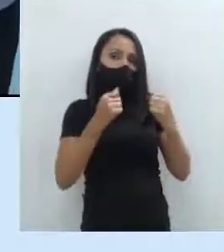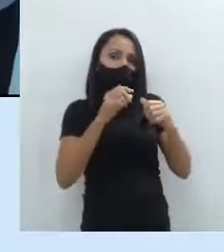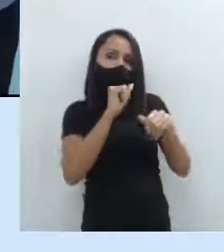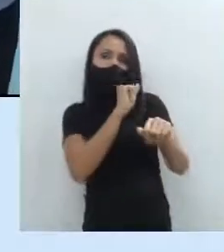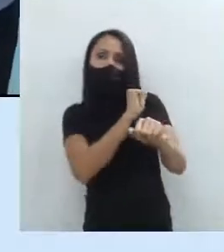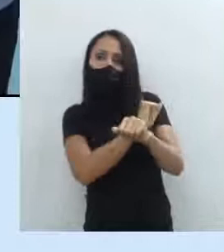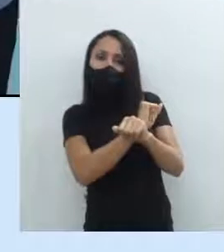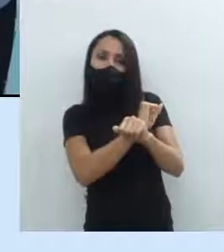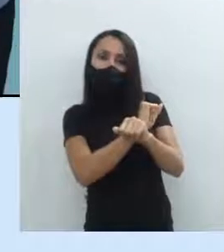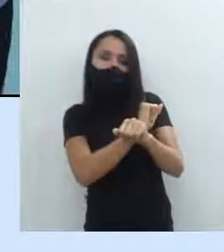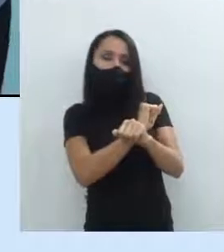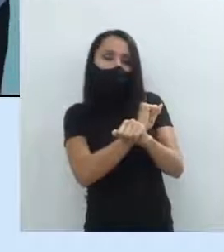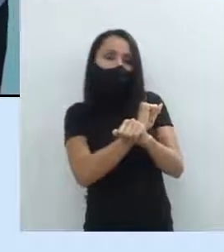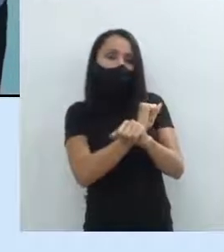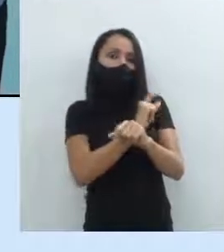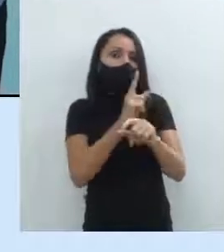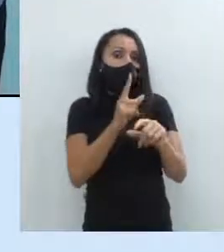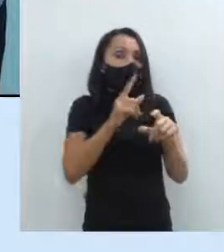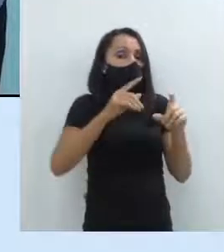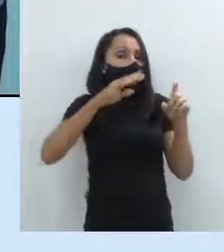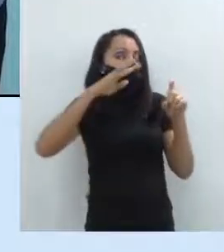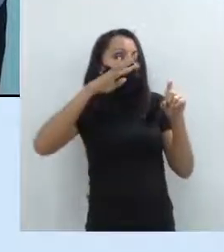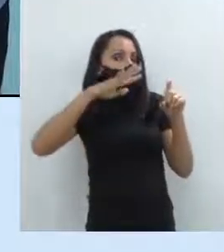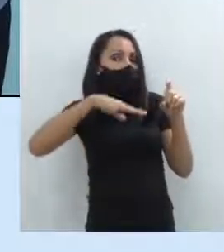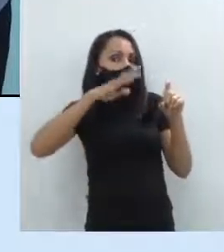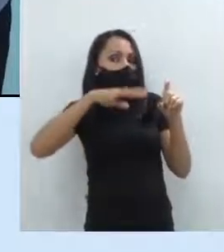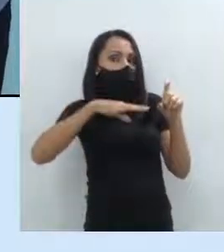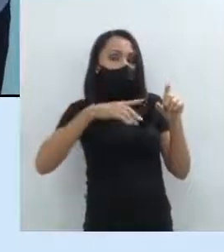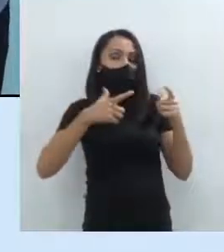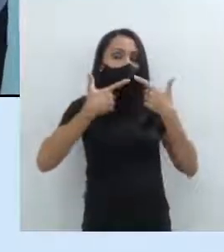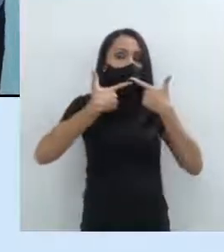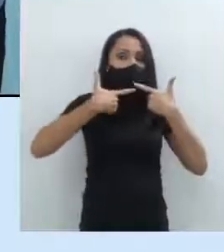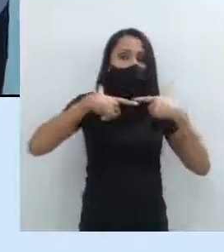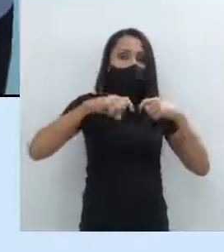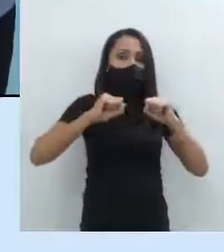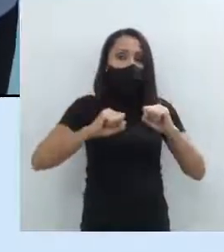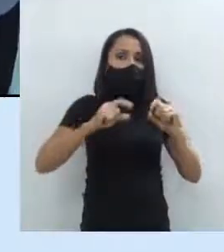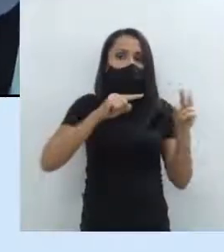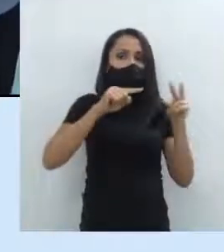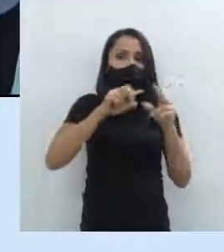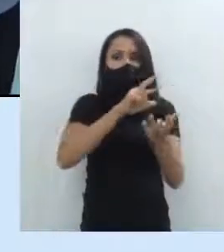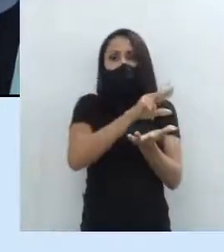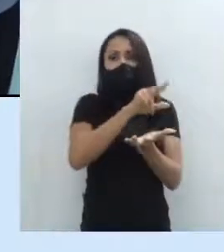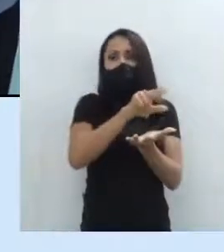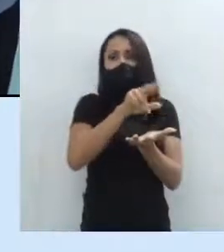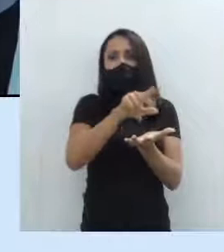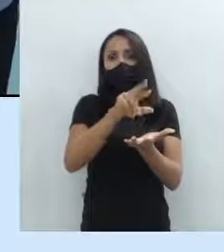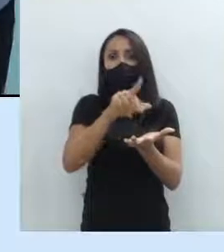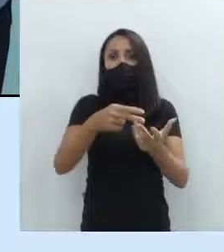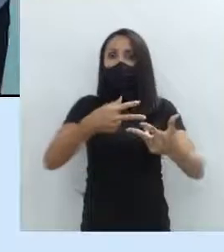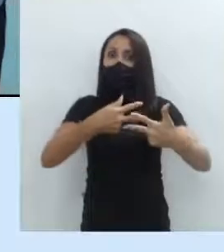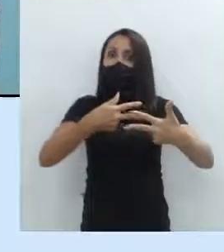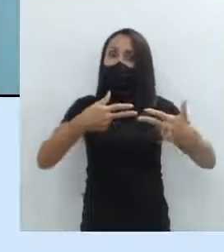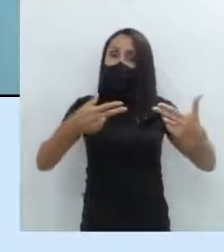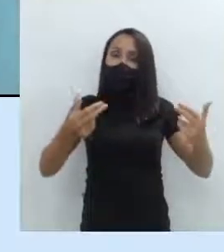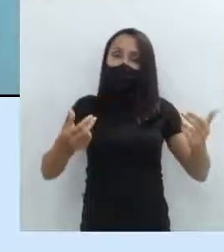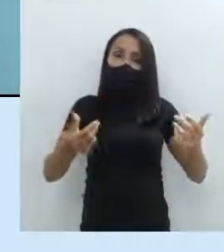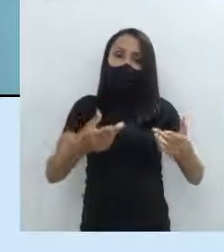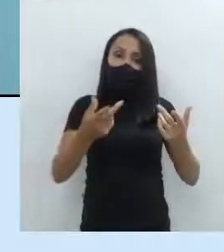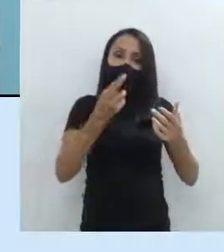é o seguinte: o mito é uma linguagem voltada para diversos fatores. O